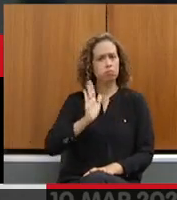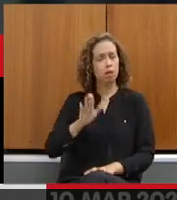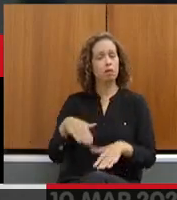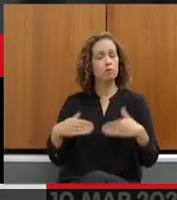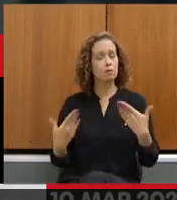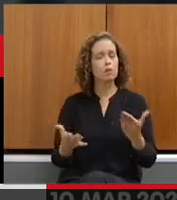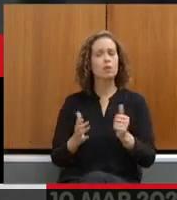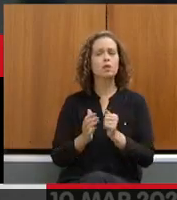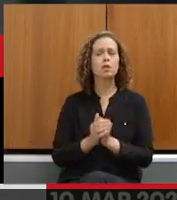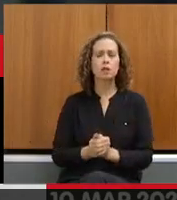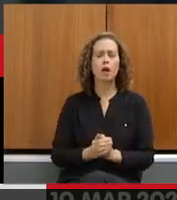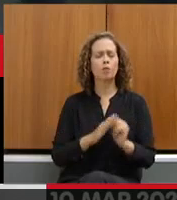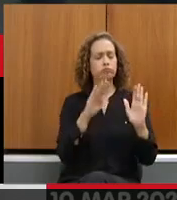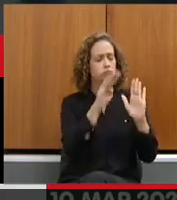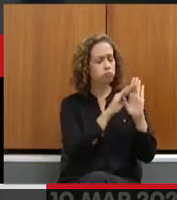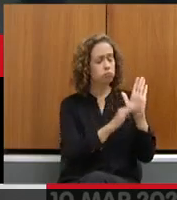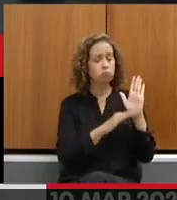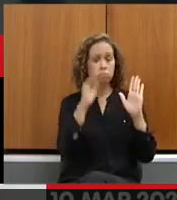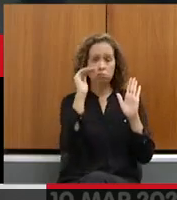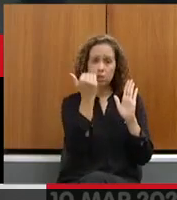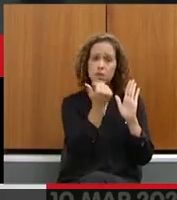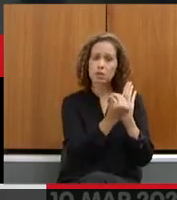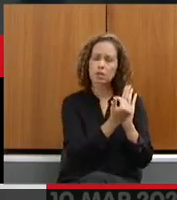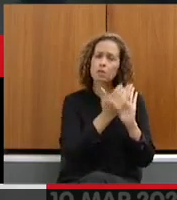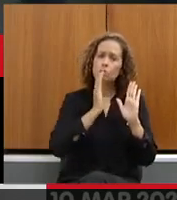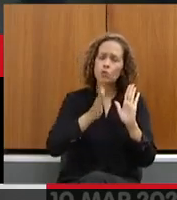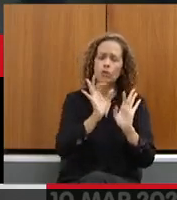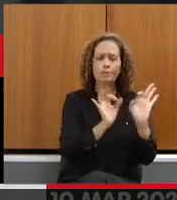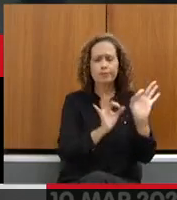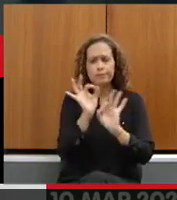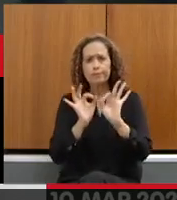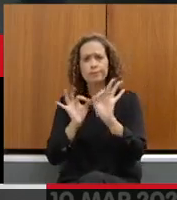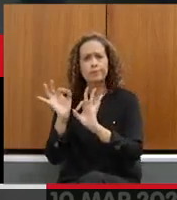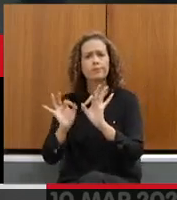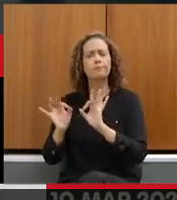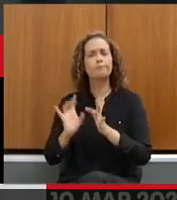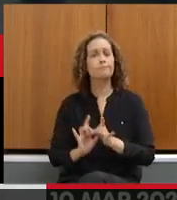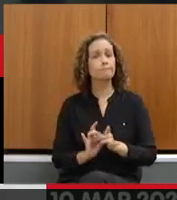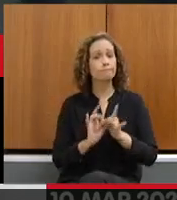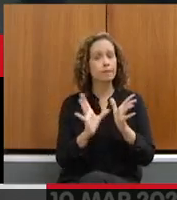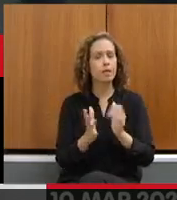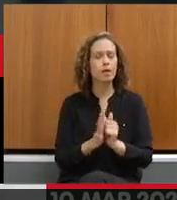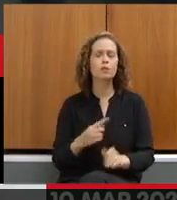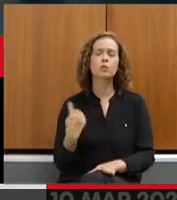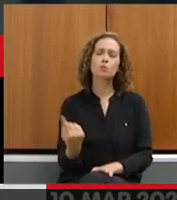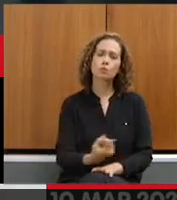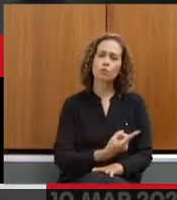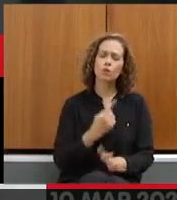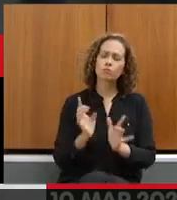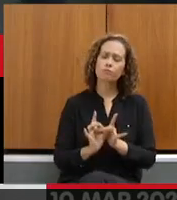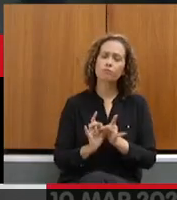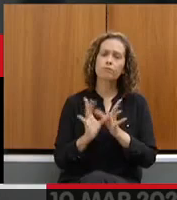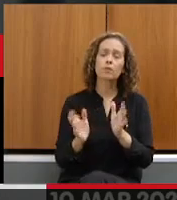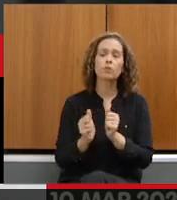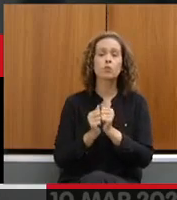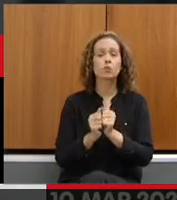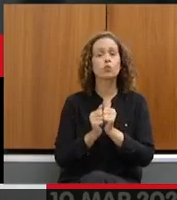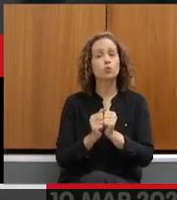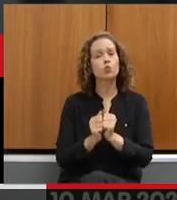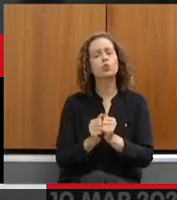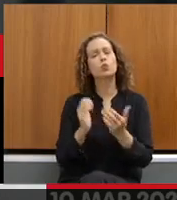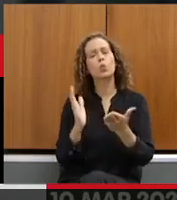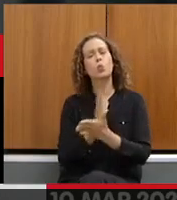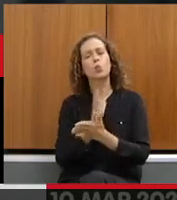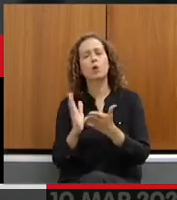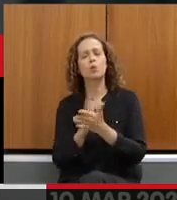esse fluxo absolutamente como foi deliberado e nós fizemos essa deliberação junto com cosems